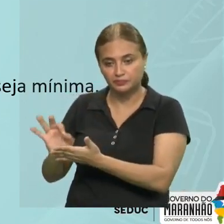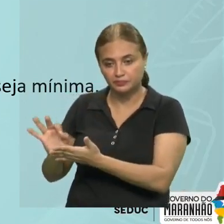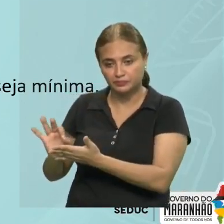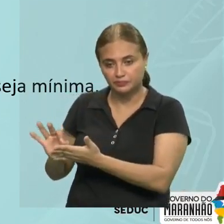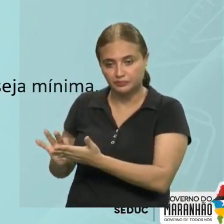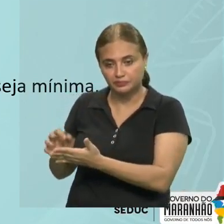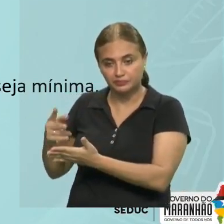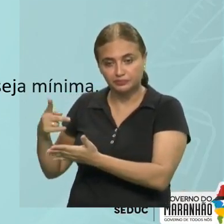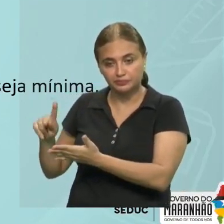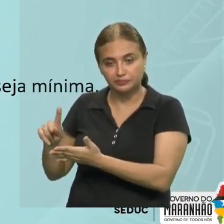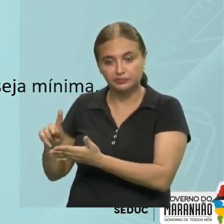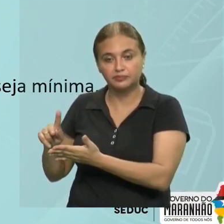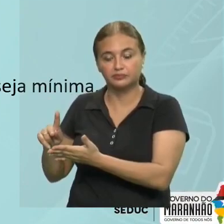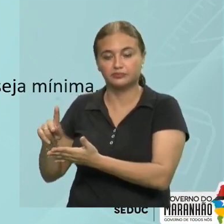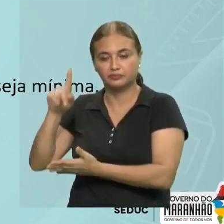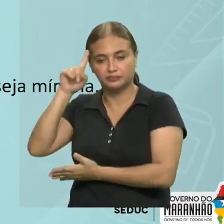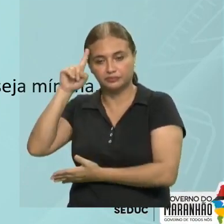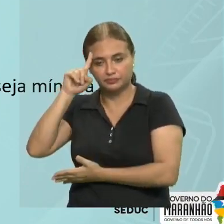isso, né?